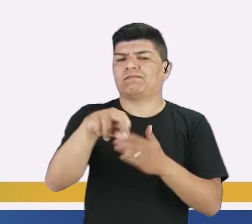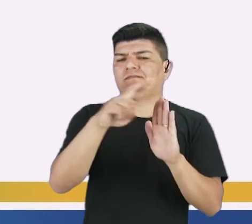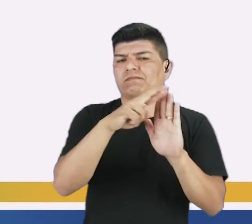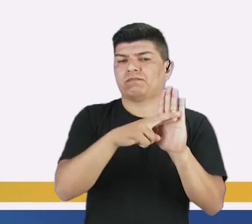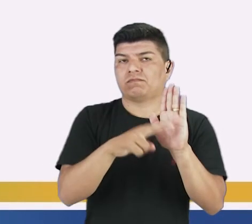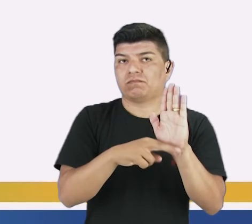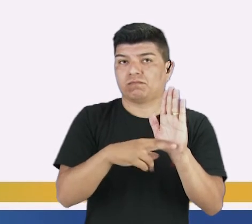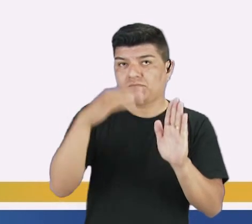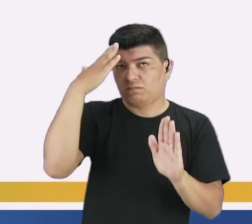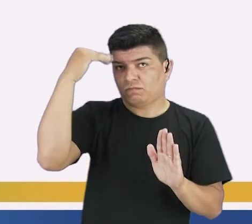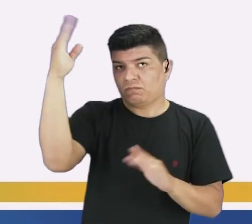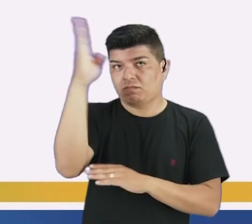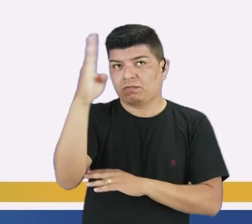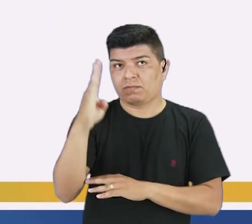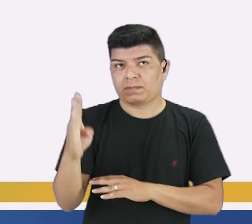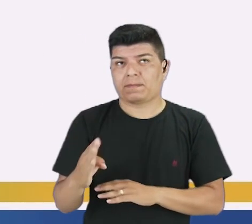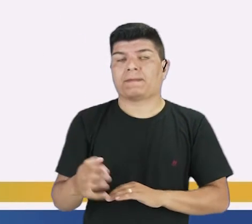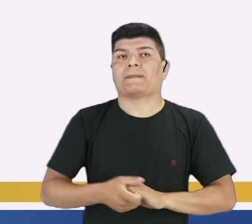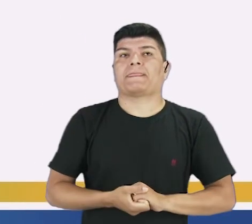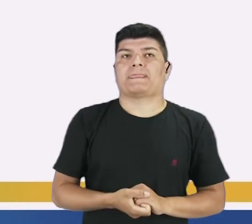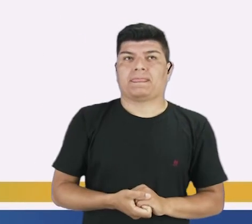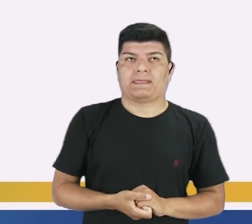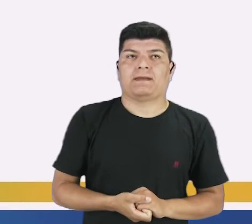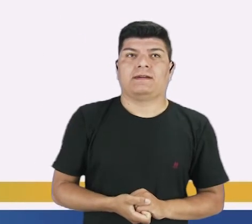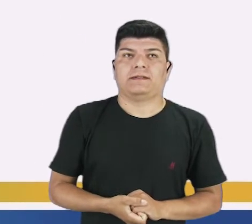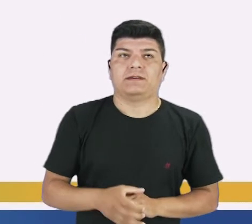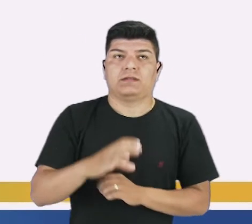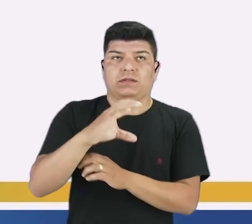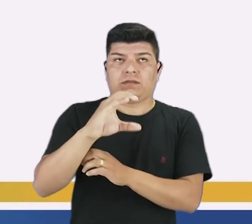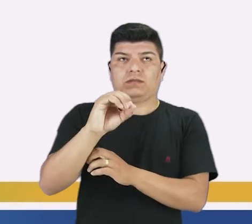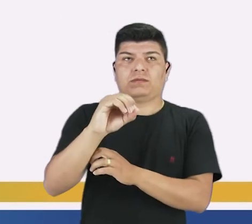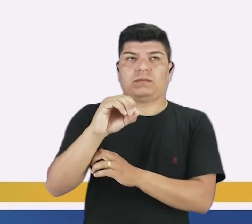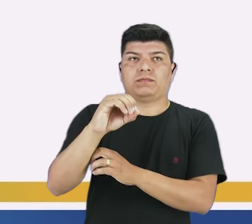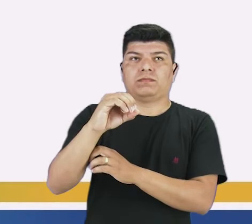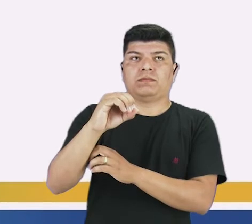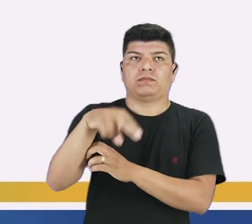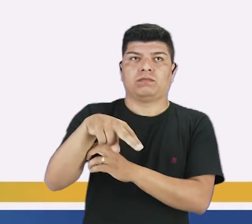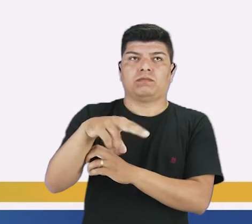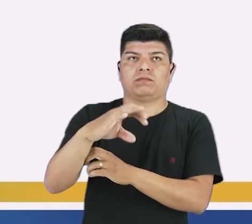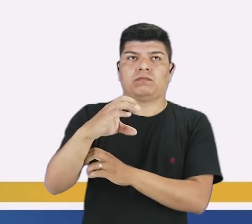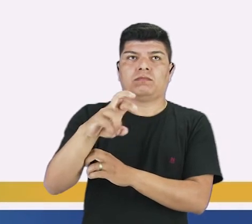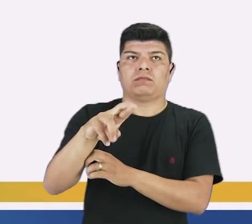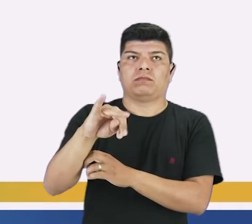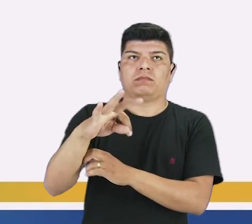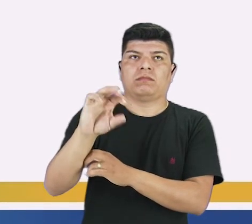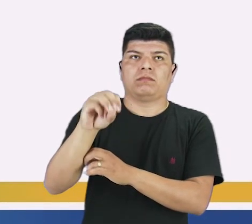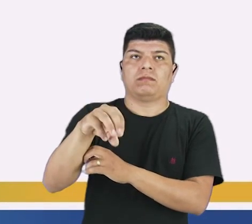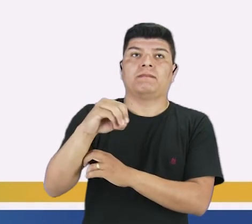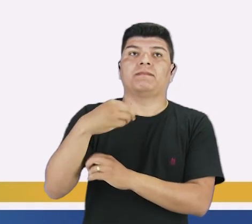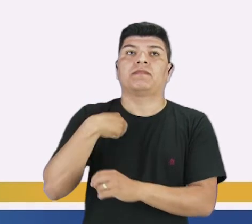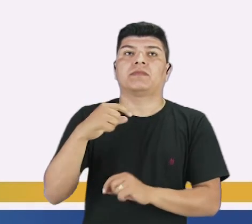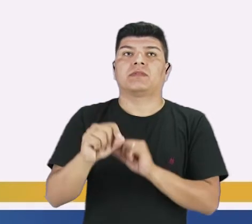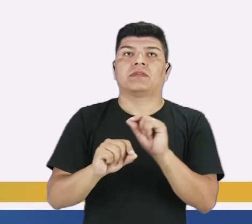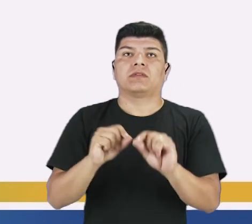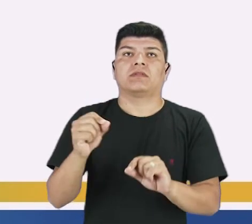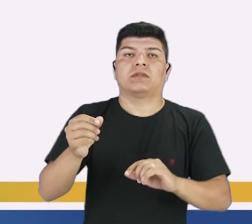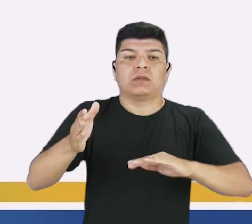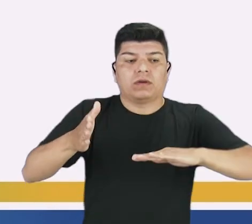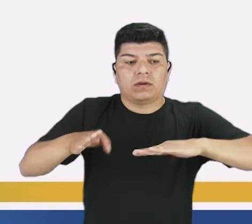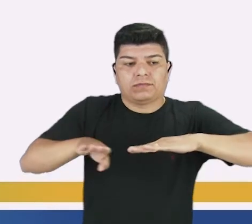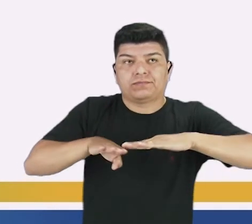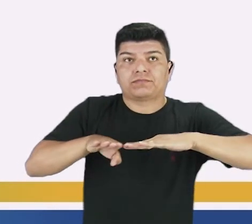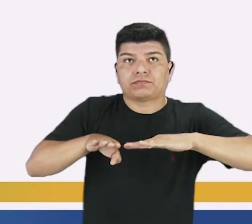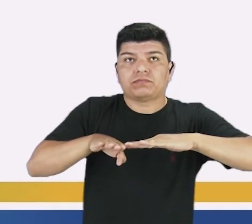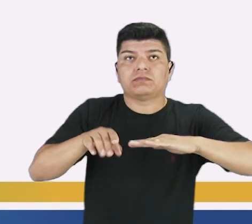da elite brasileira. Tá bom? O concretismo foi um desdobramento desse modernismo que também veio